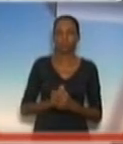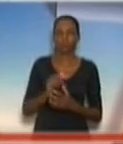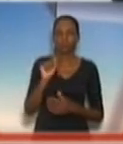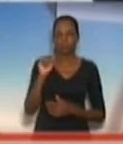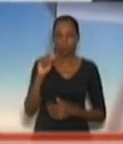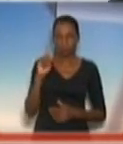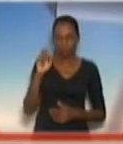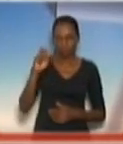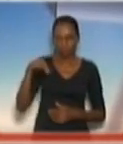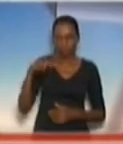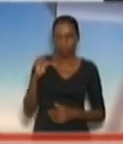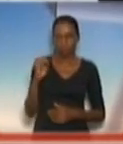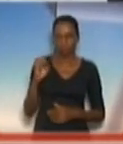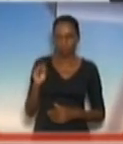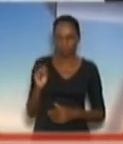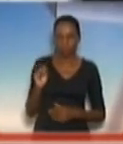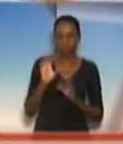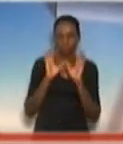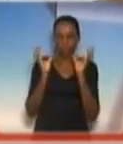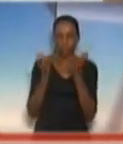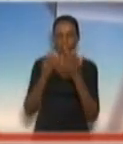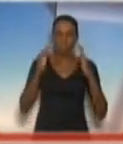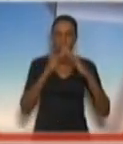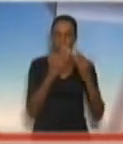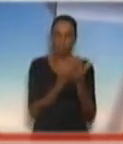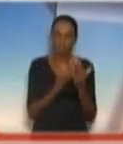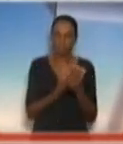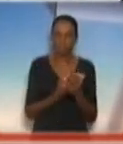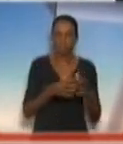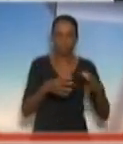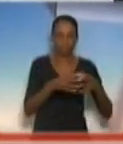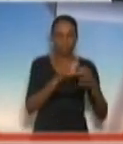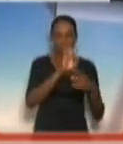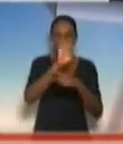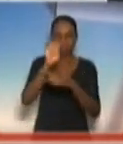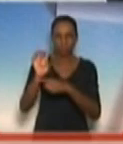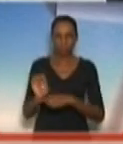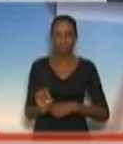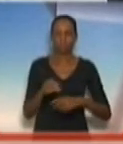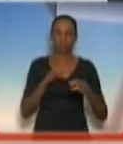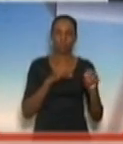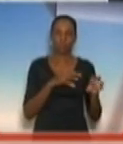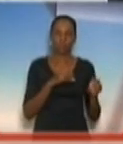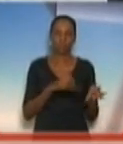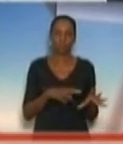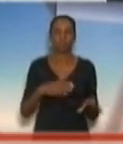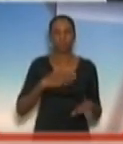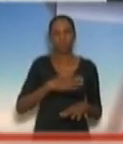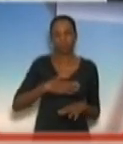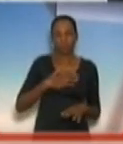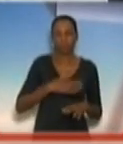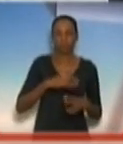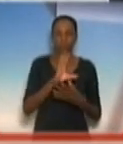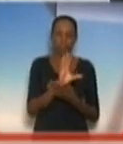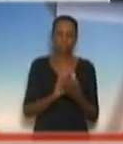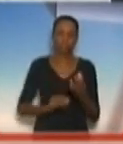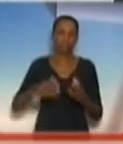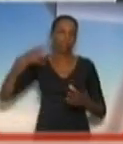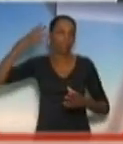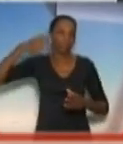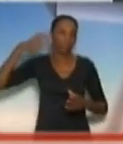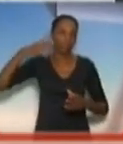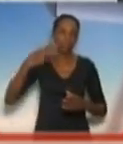dos agentes de organização escolar, da rede estadual de ensino. Eu gostaria, senhor presidente, aqui, que as cópias do